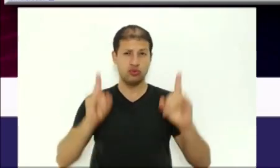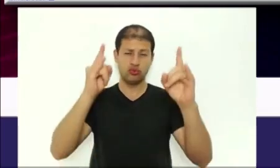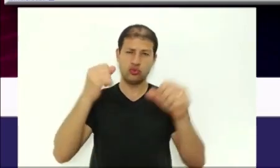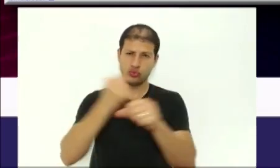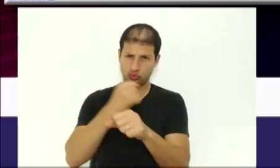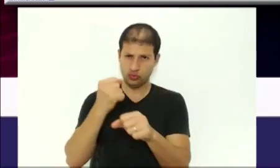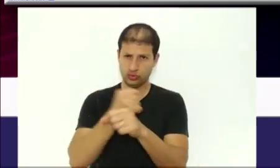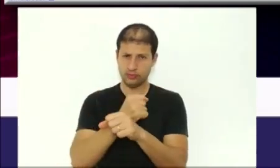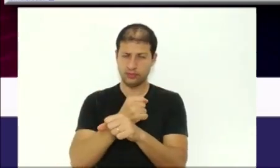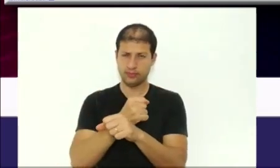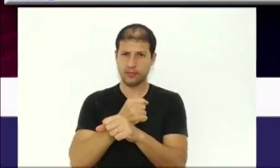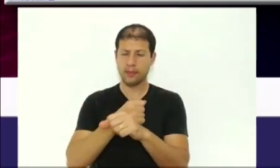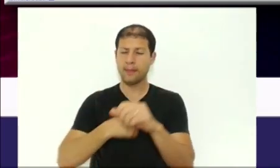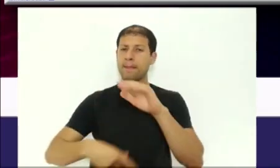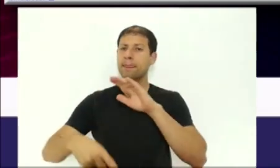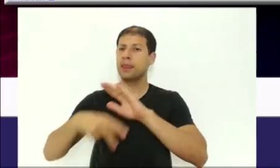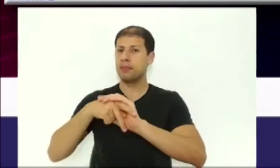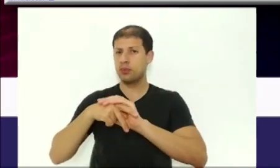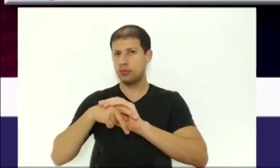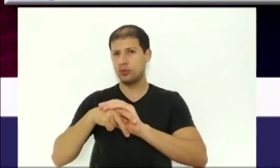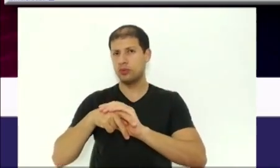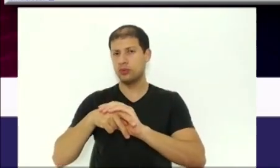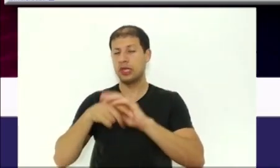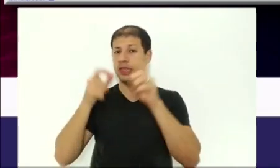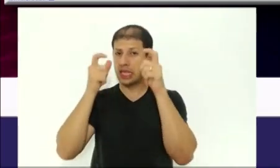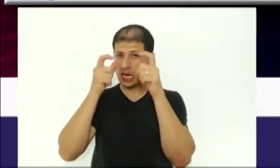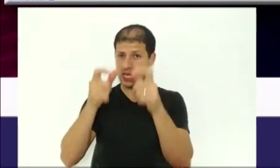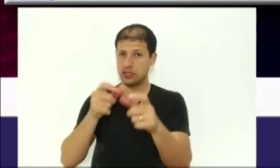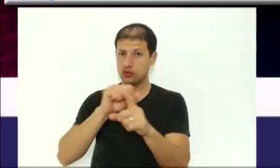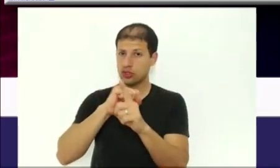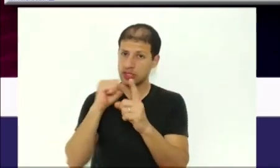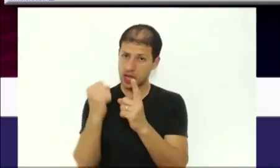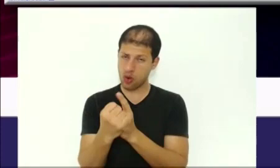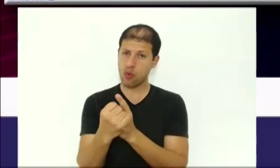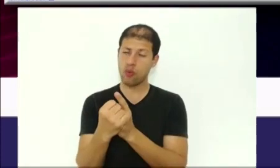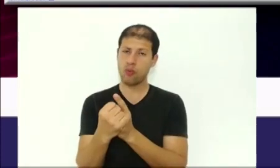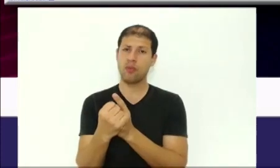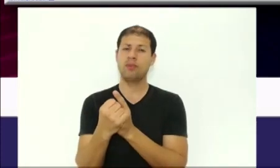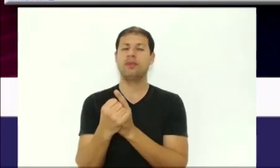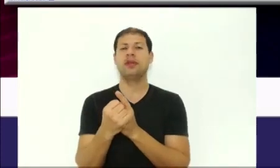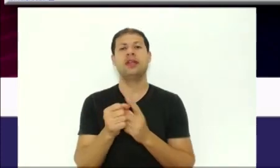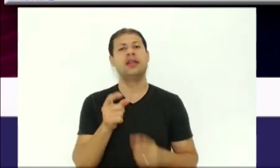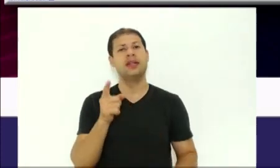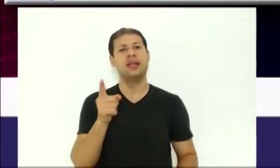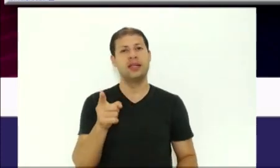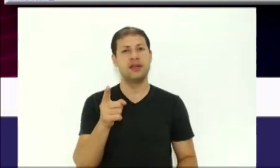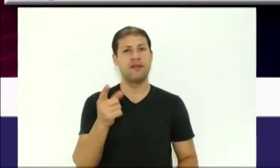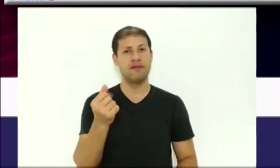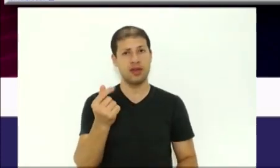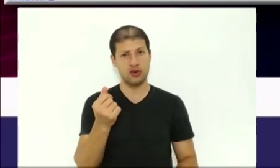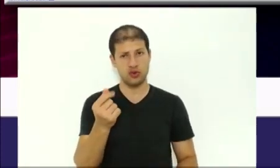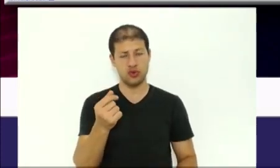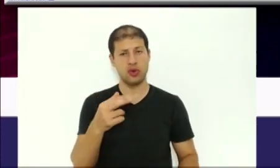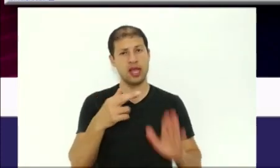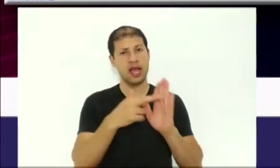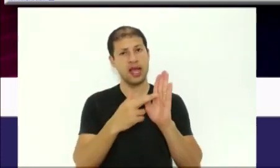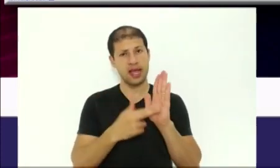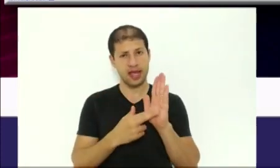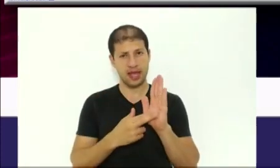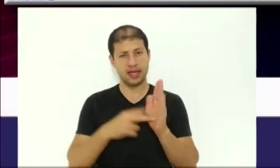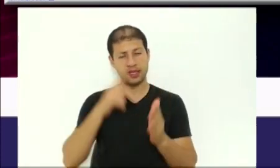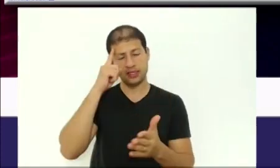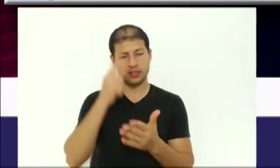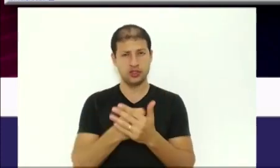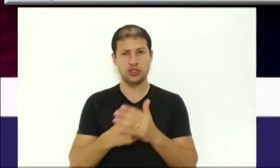que são caracterizados como de interesse social, os valores e as regras são determinadas pela própria